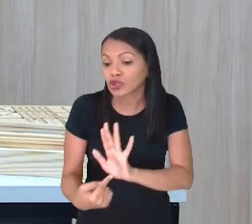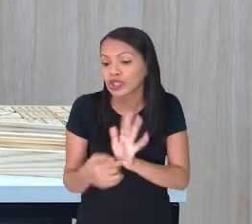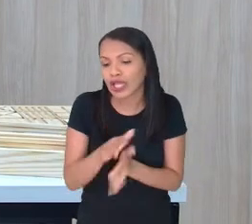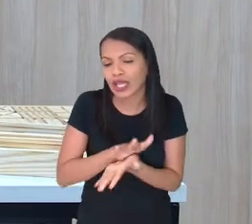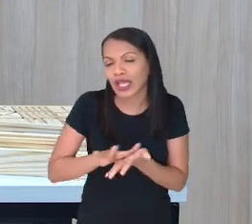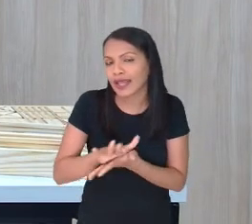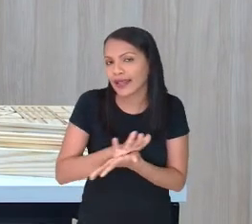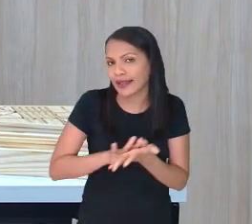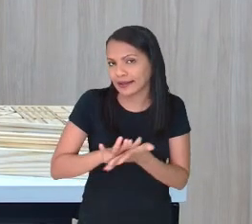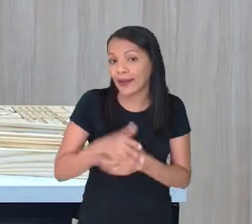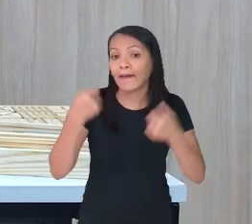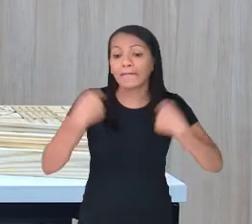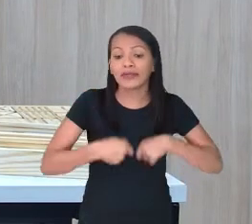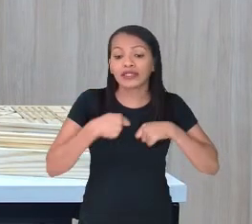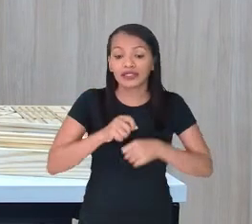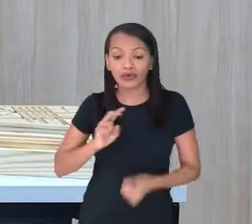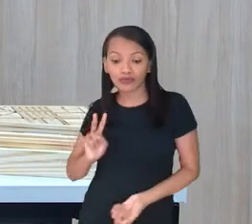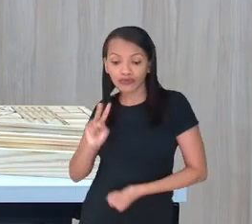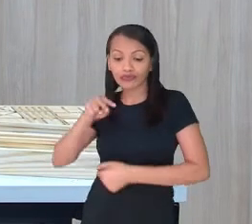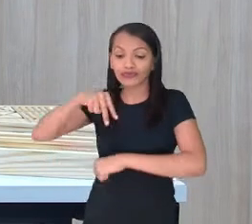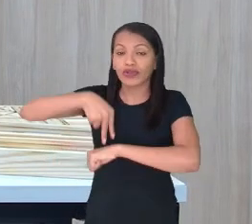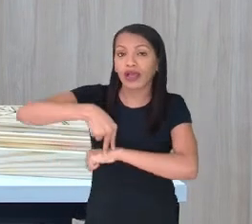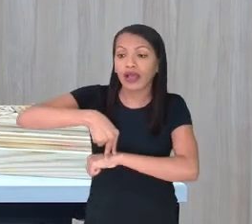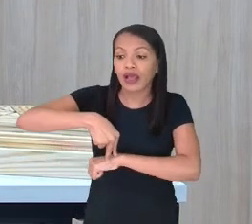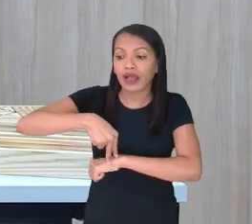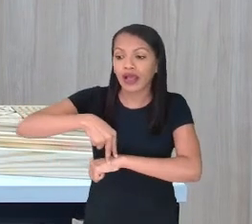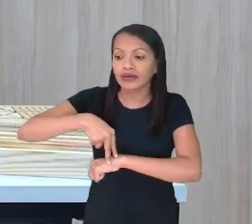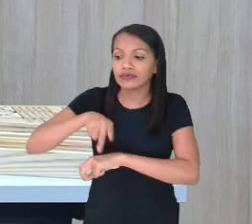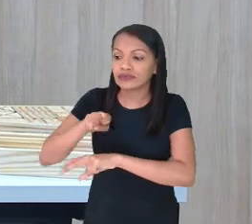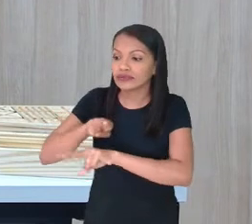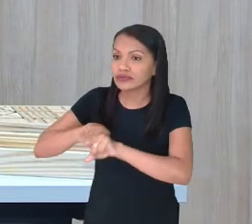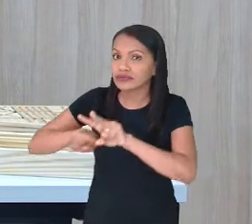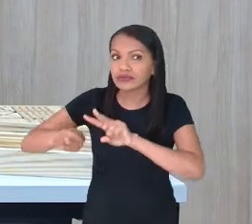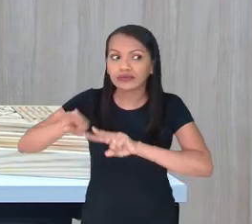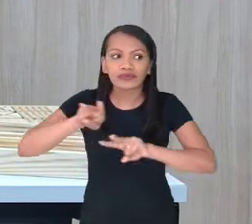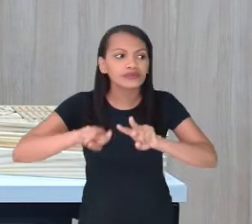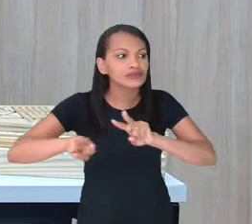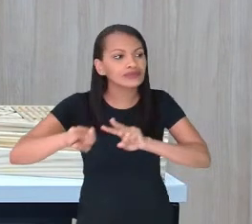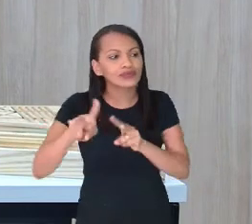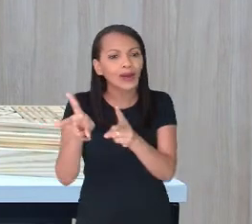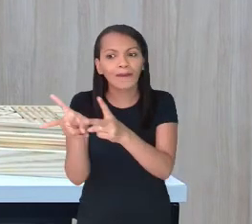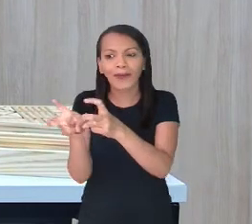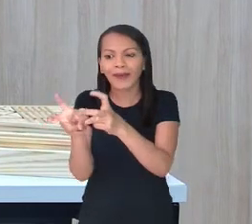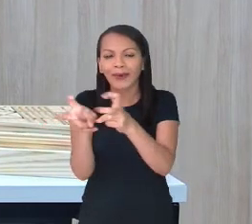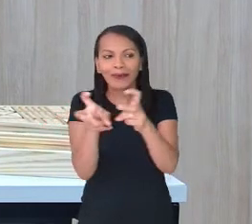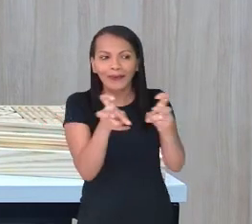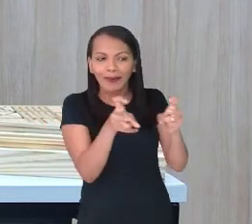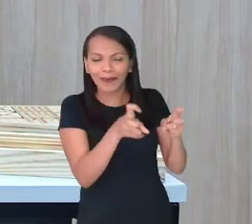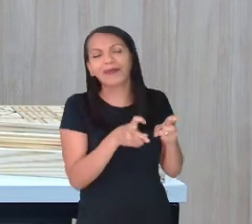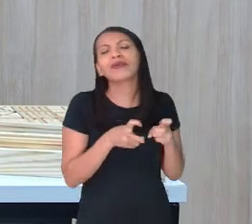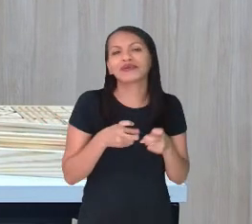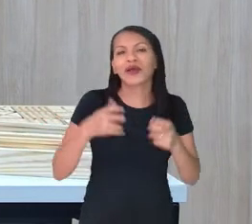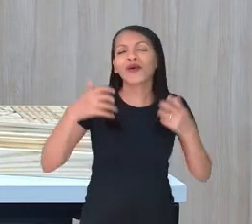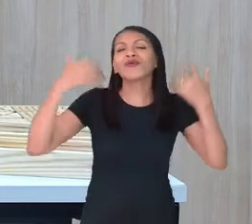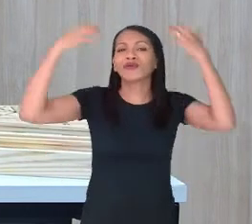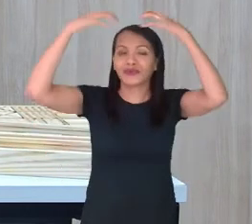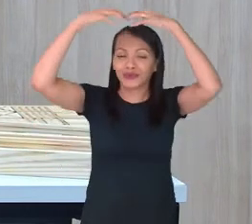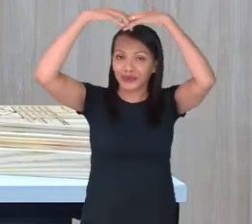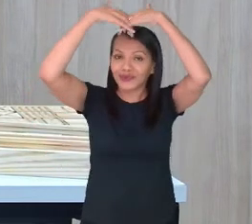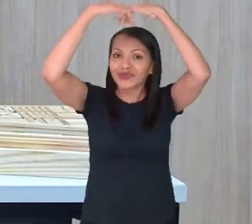ter essa interação prazerosa para o cérebro, então, identificar esse sentimento